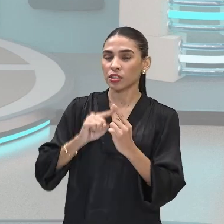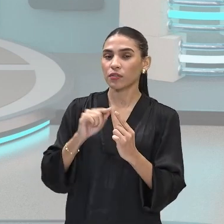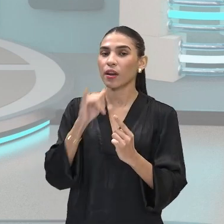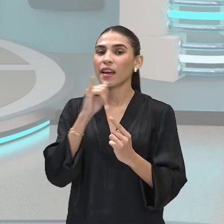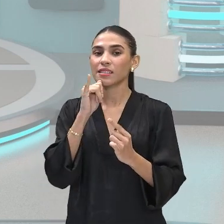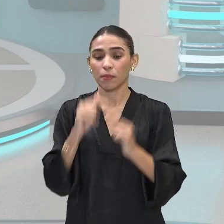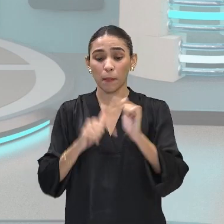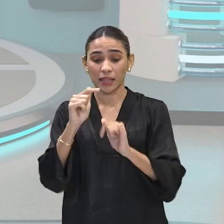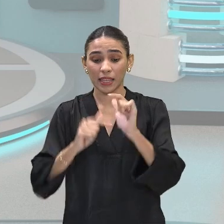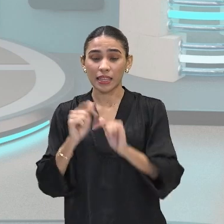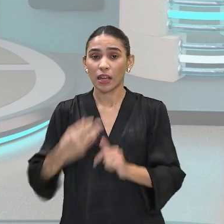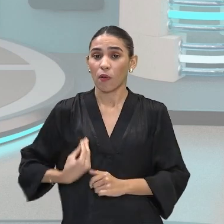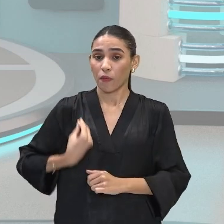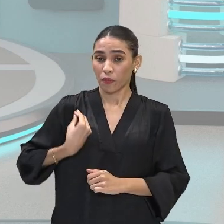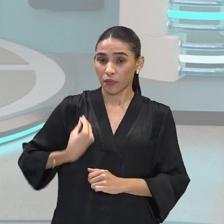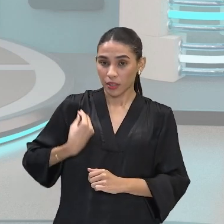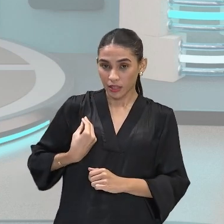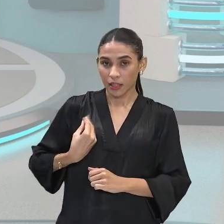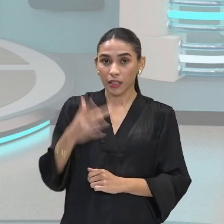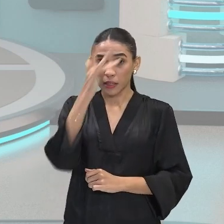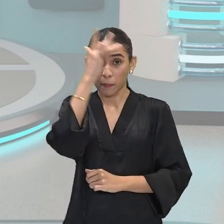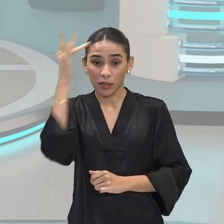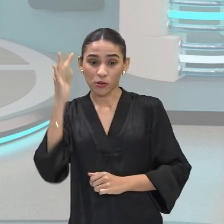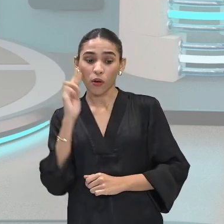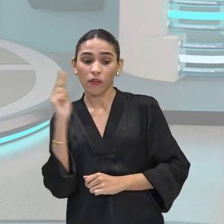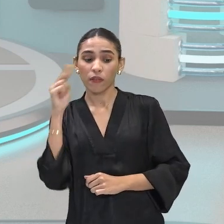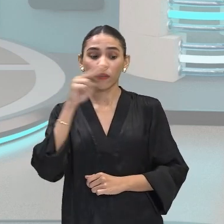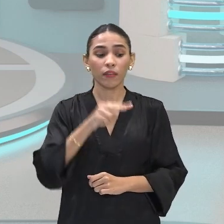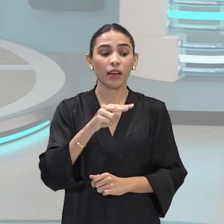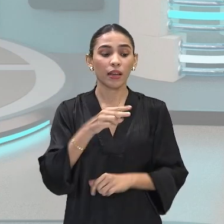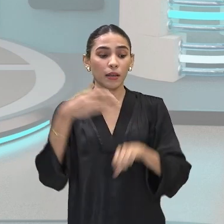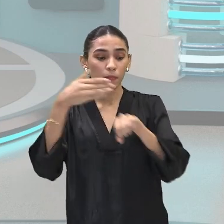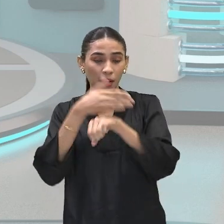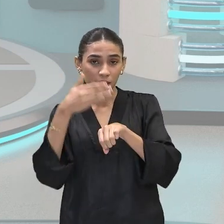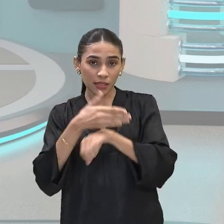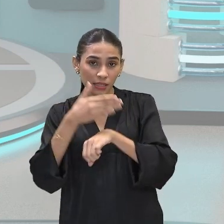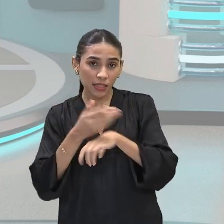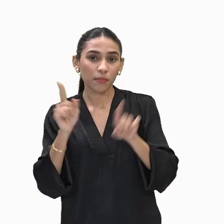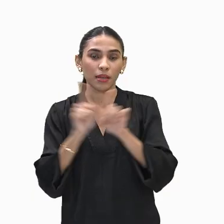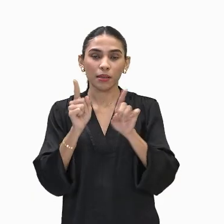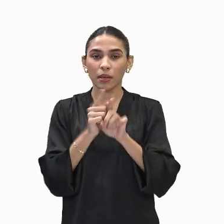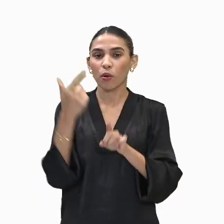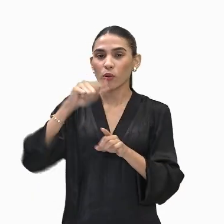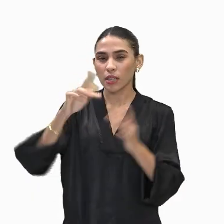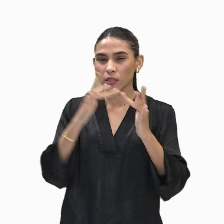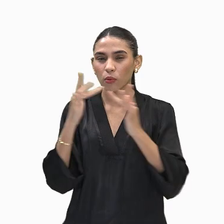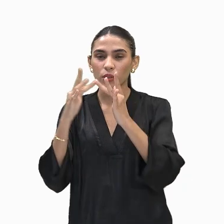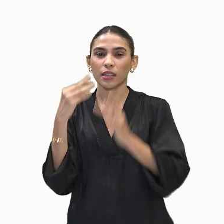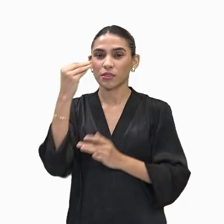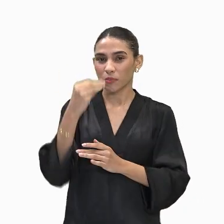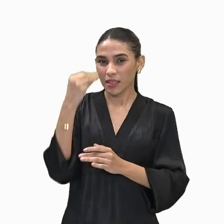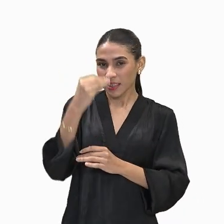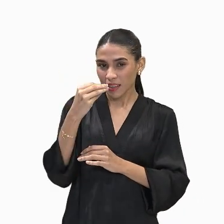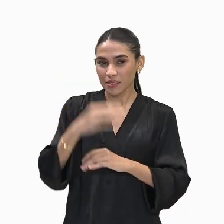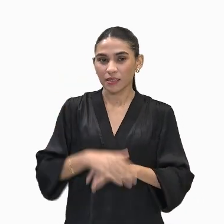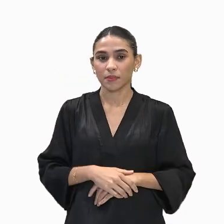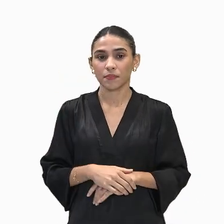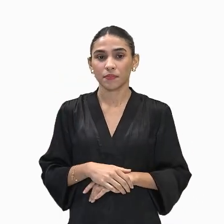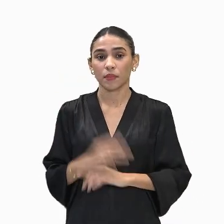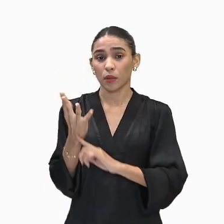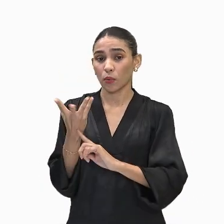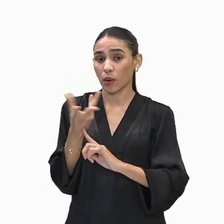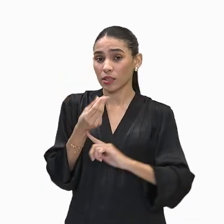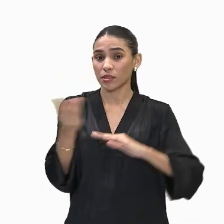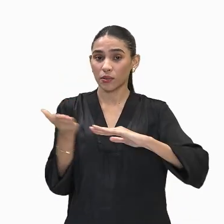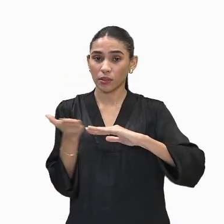para o lugar e as pessoas, quando interagem, também dão vida à instalação. E o artista